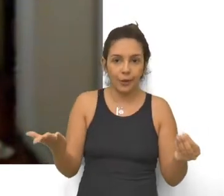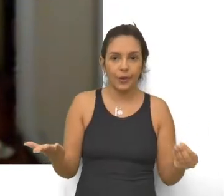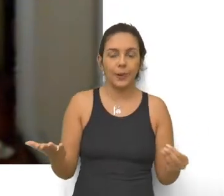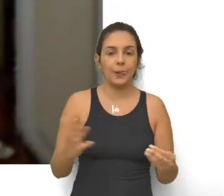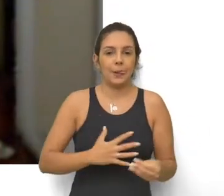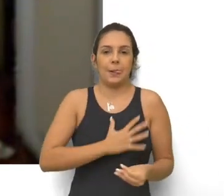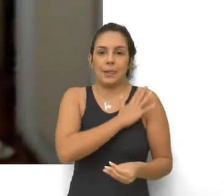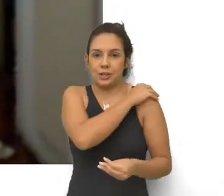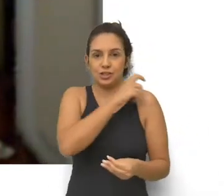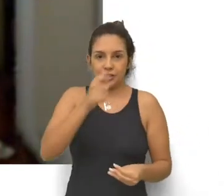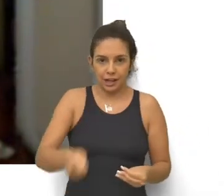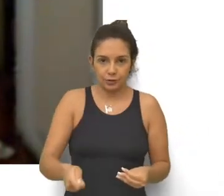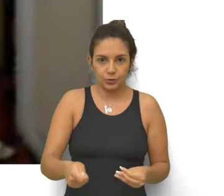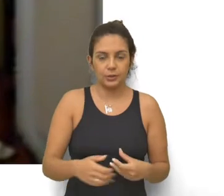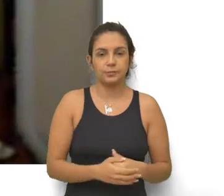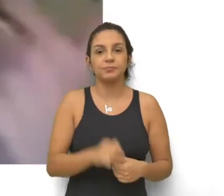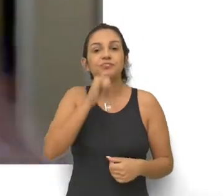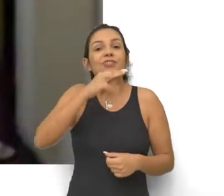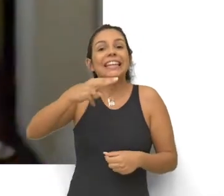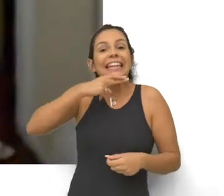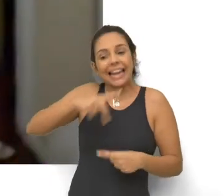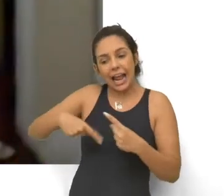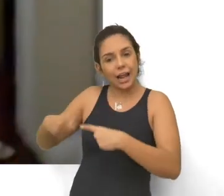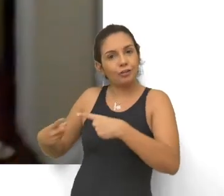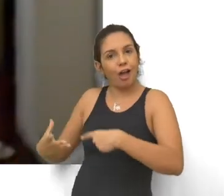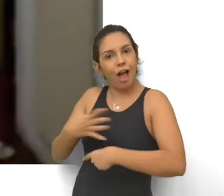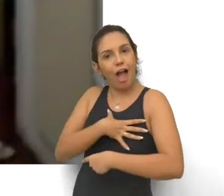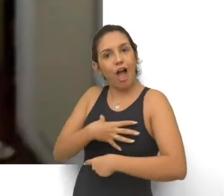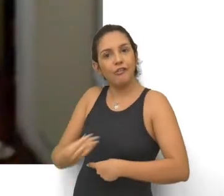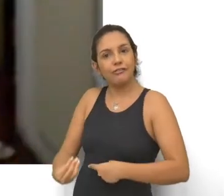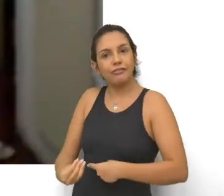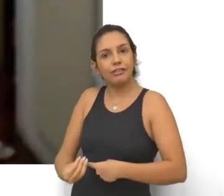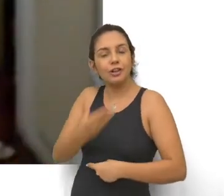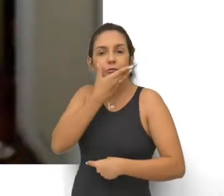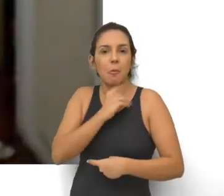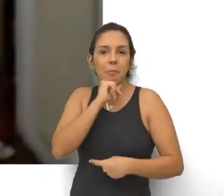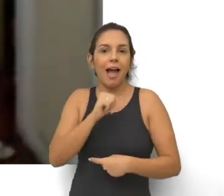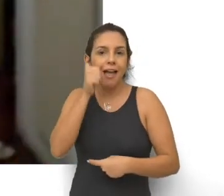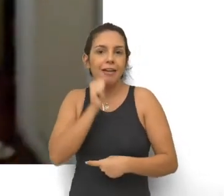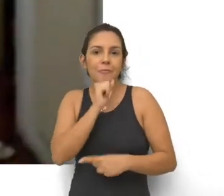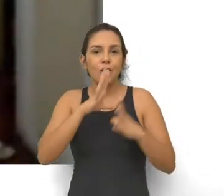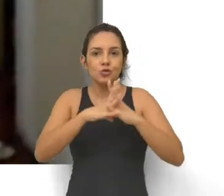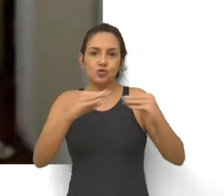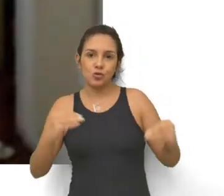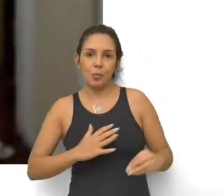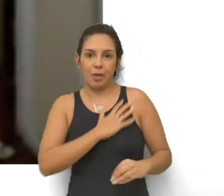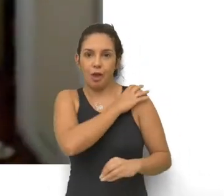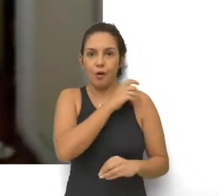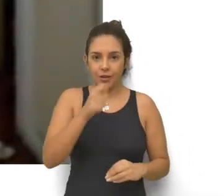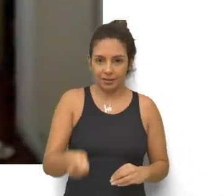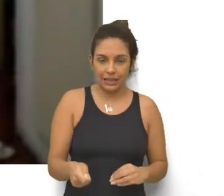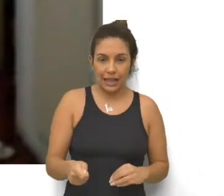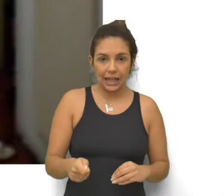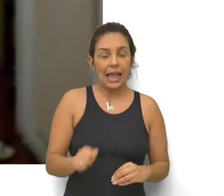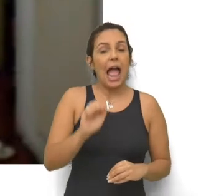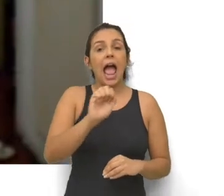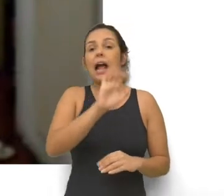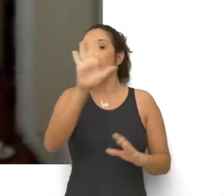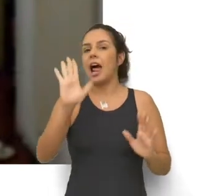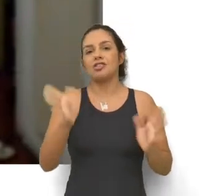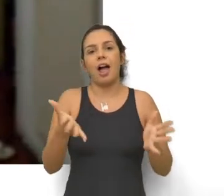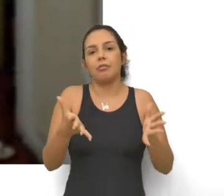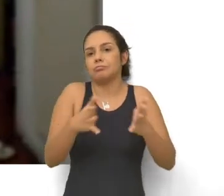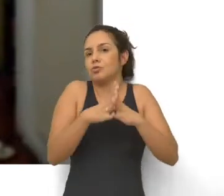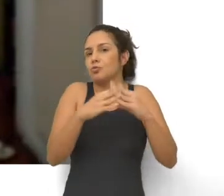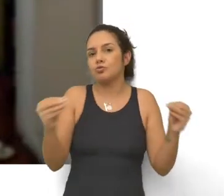desapareceram, os avós começaram a cuidar, os netos também estão indo. Não é? É claro que essa é uma causa perdida, mas